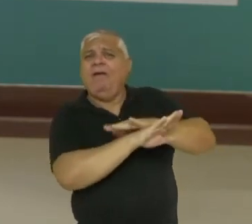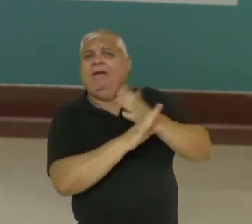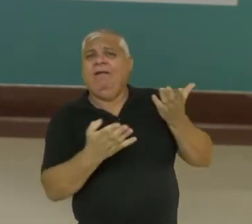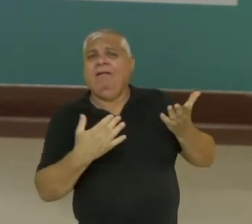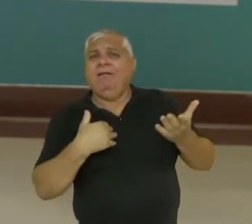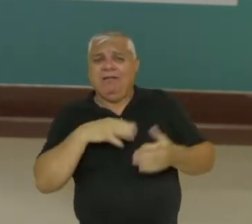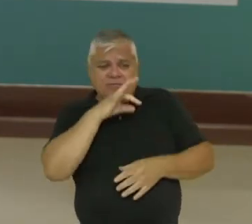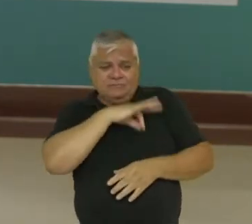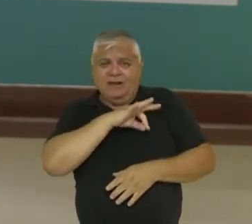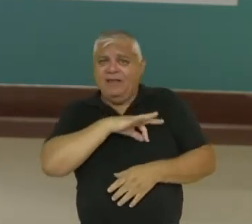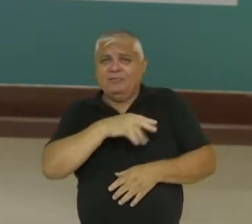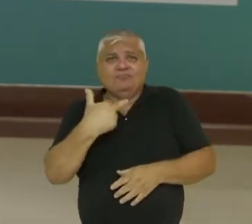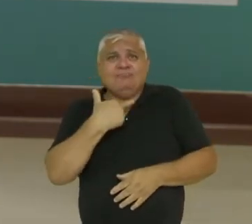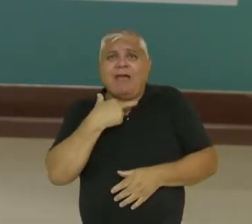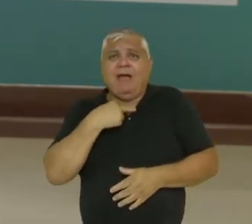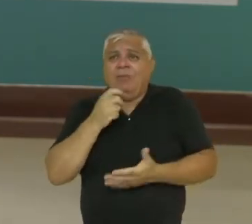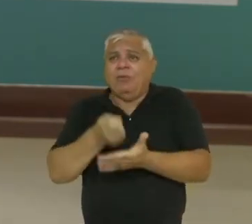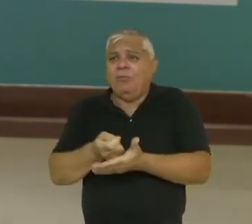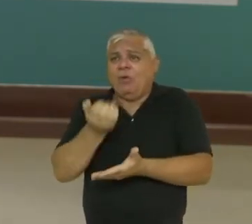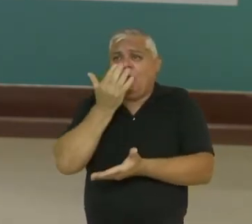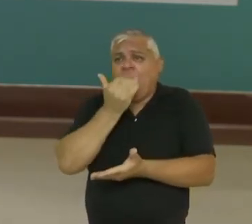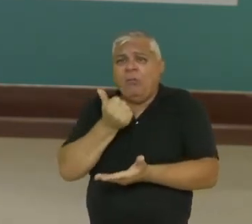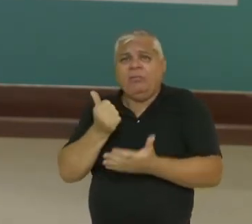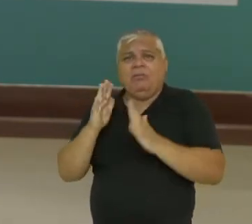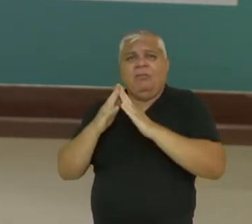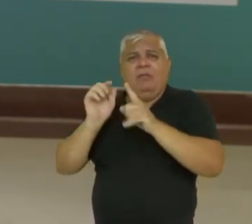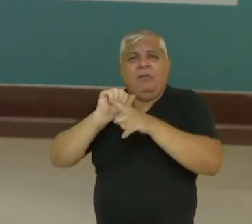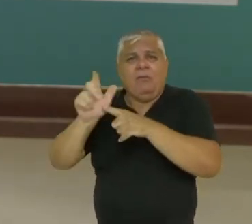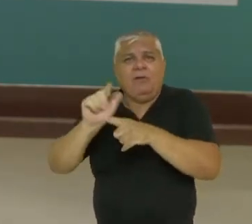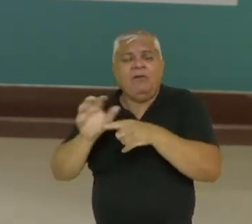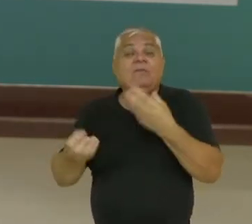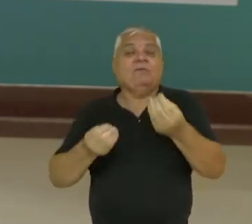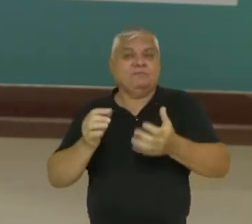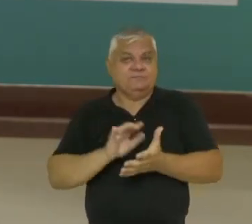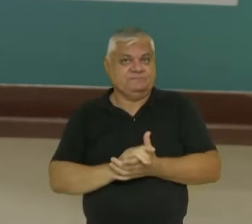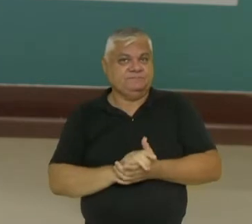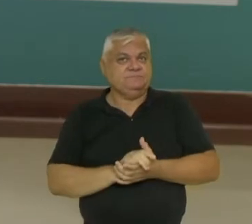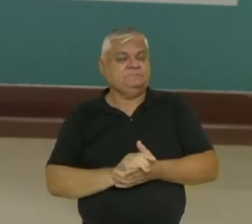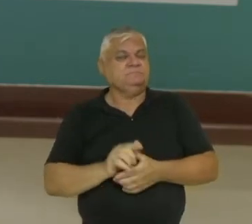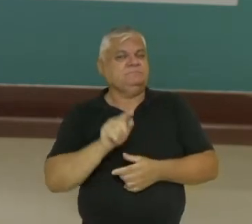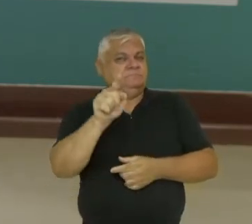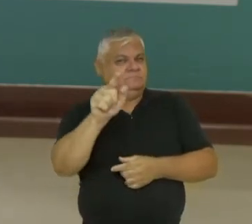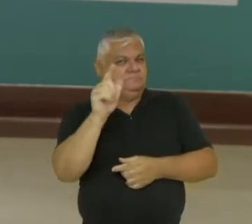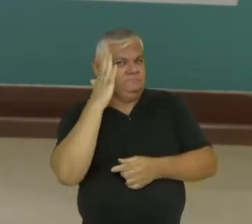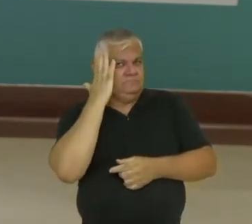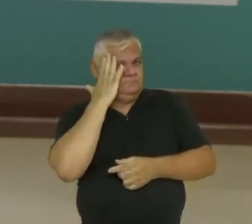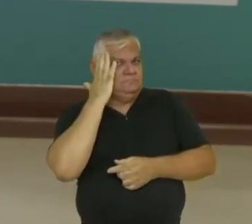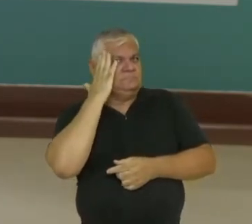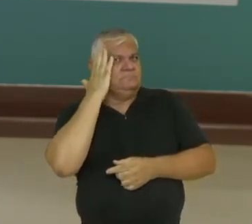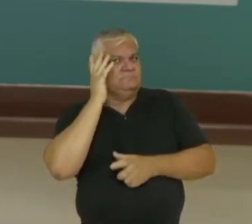ganho mal dá para comer e viver? Bem, aí vai a questão de você saber